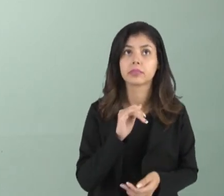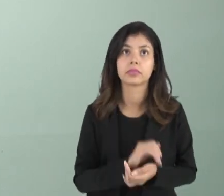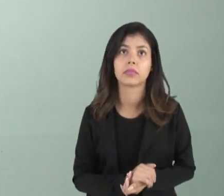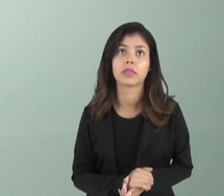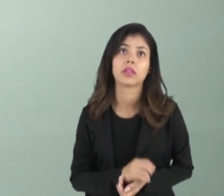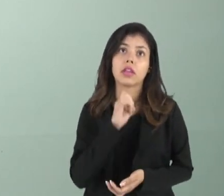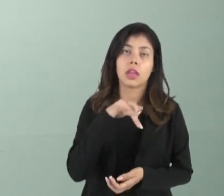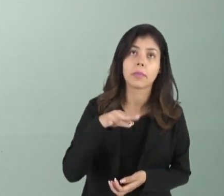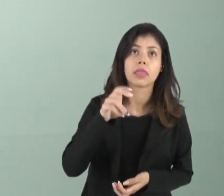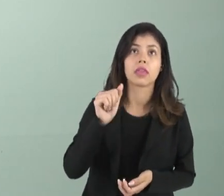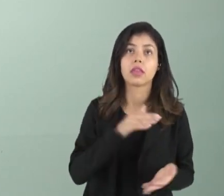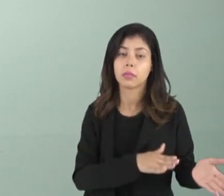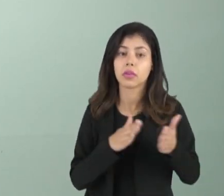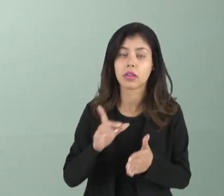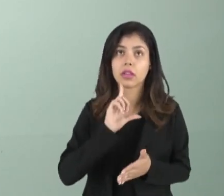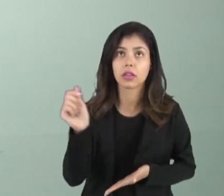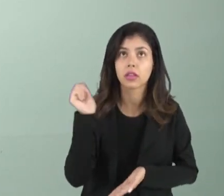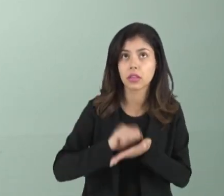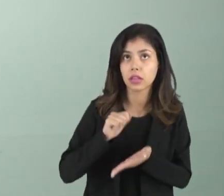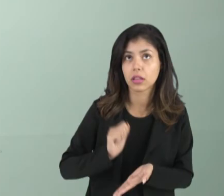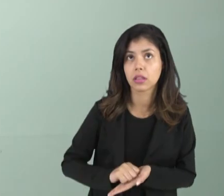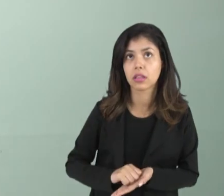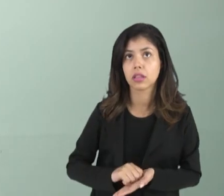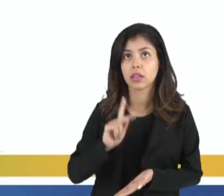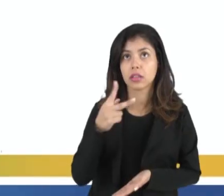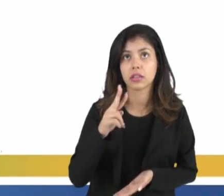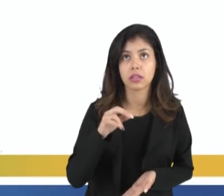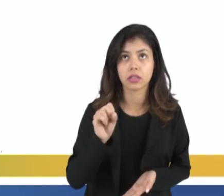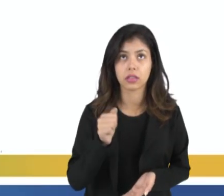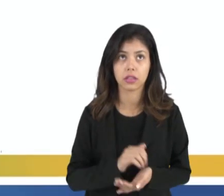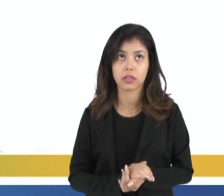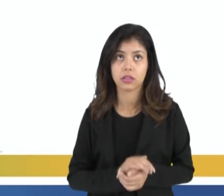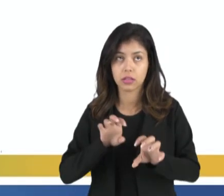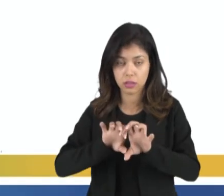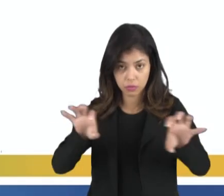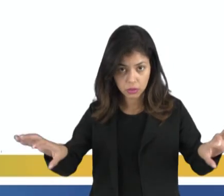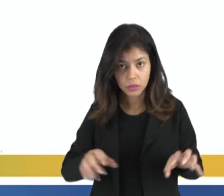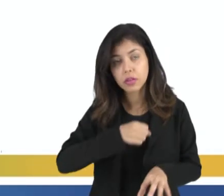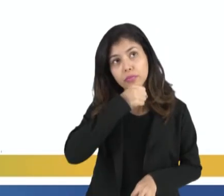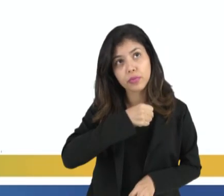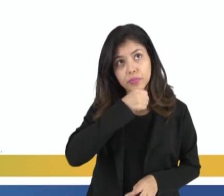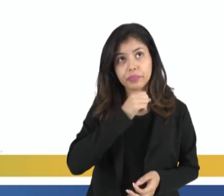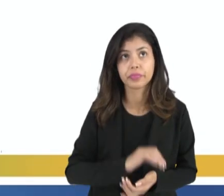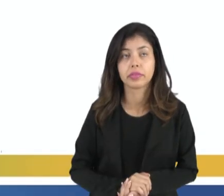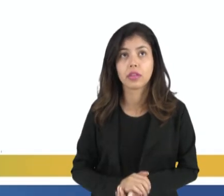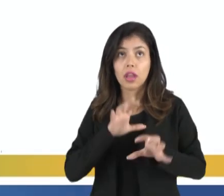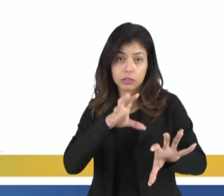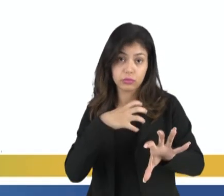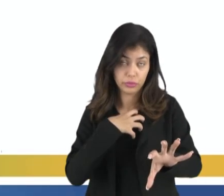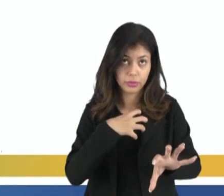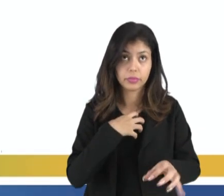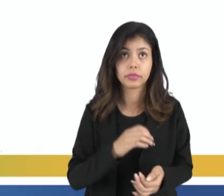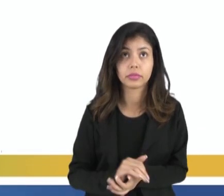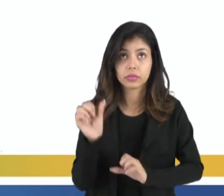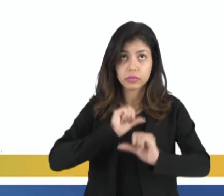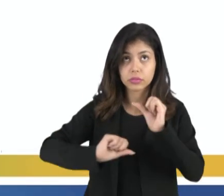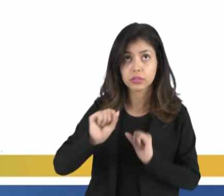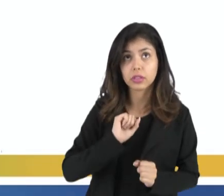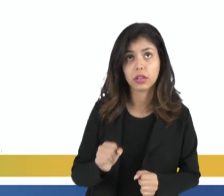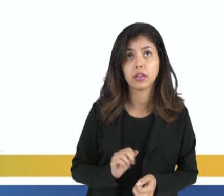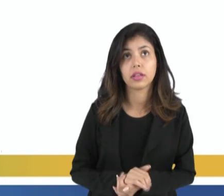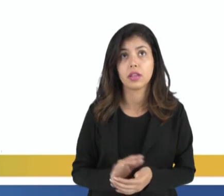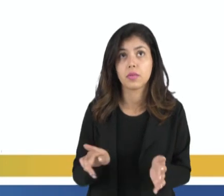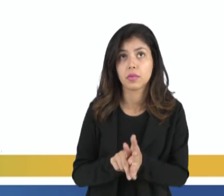narrador, na iminência da partida, ele descreve a sua hesitação em separar-se da avó. Esse sentimento contraditório